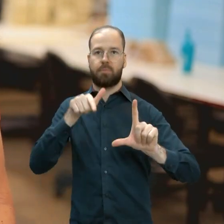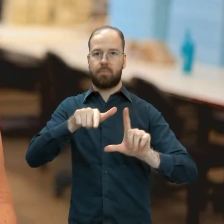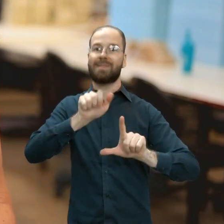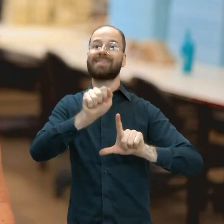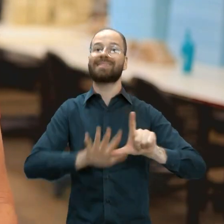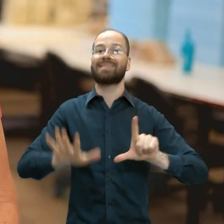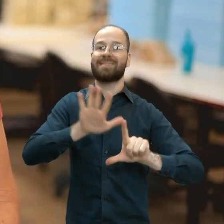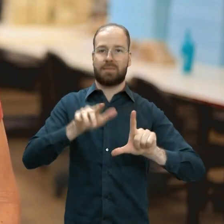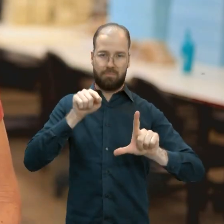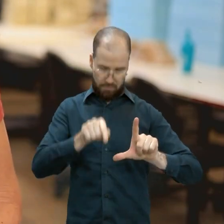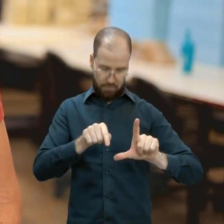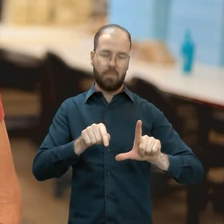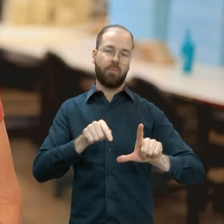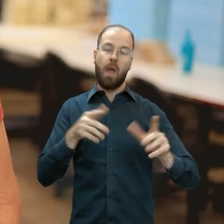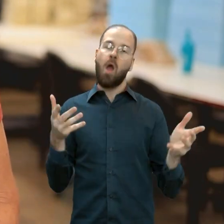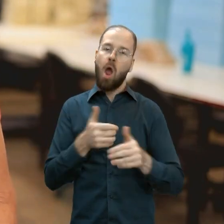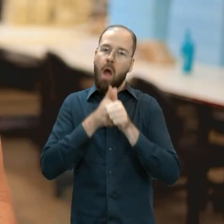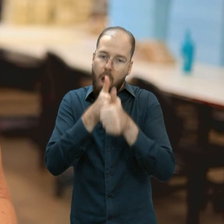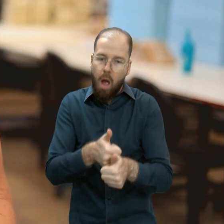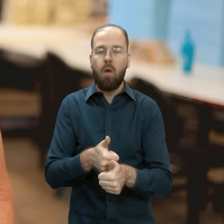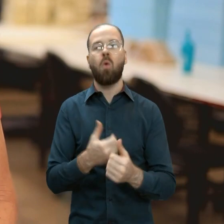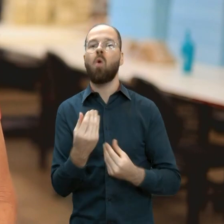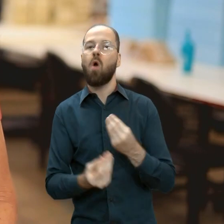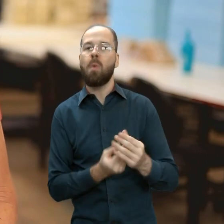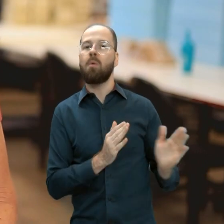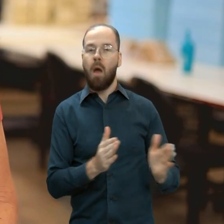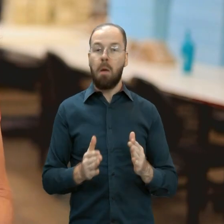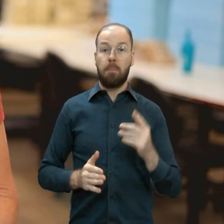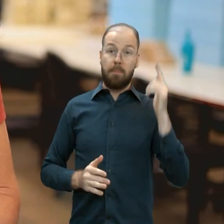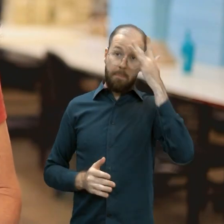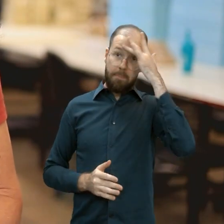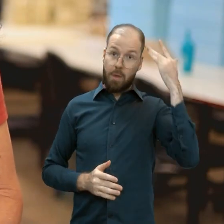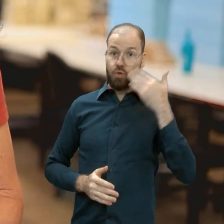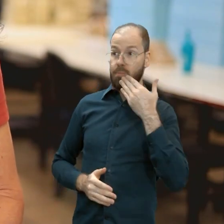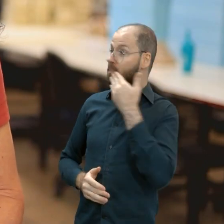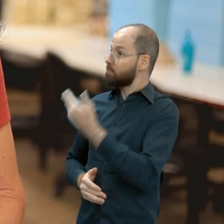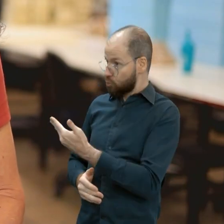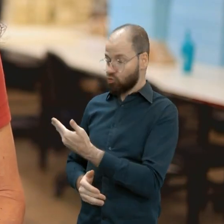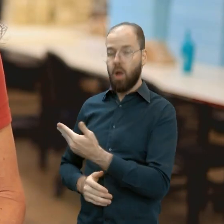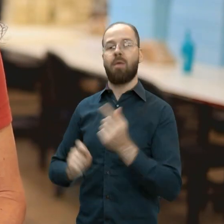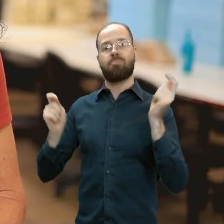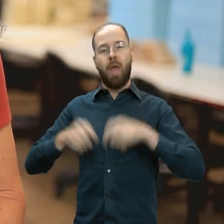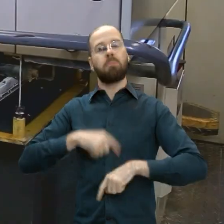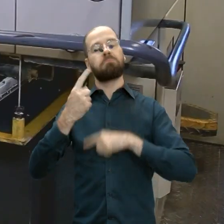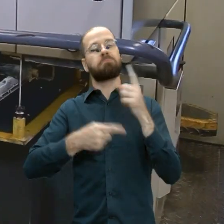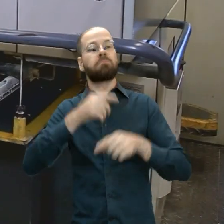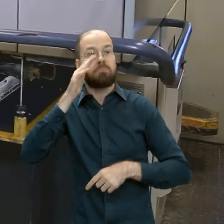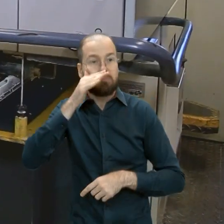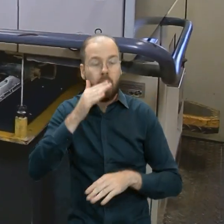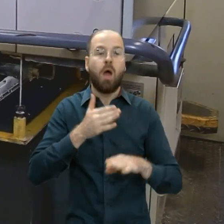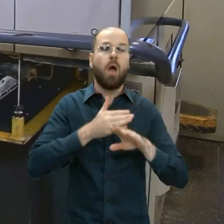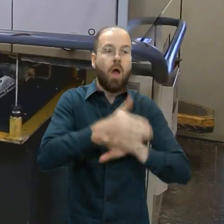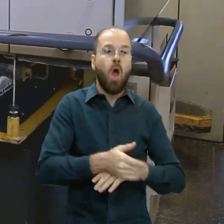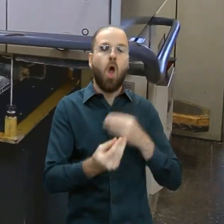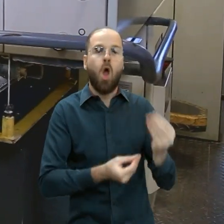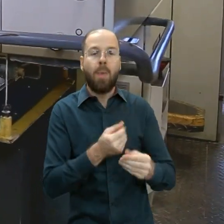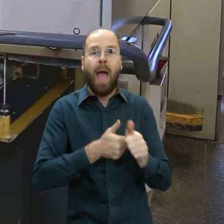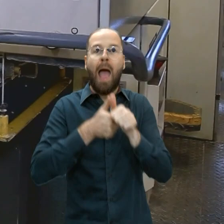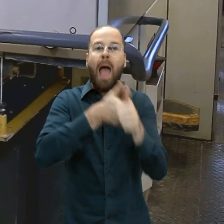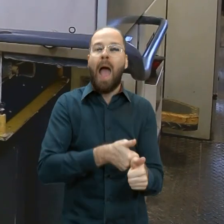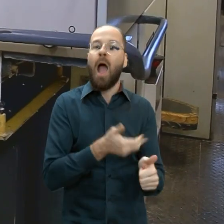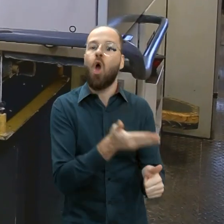acompanhar todo o andamento do processo, desde o momento da solicitação até a retirada do material pronto. A UFG é uma das